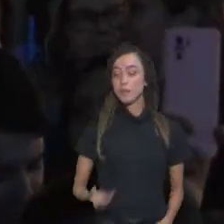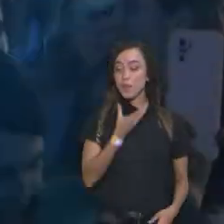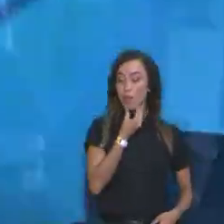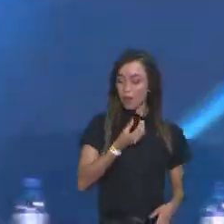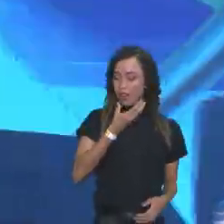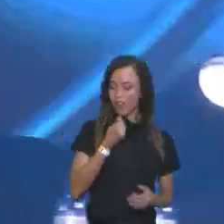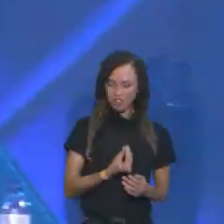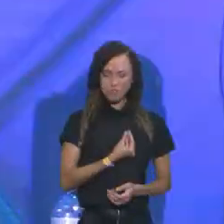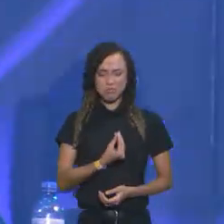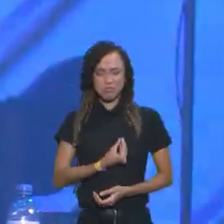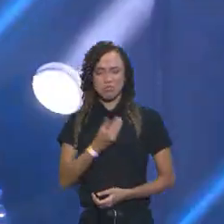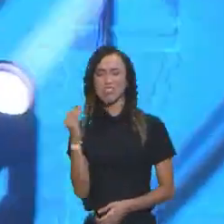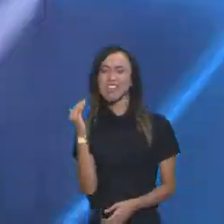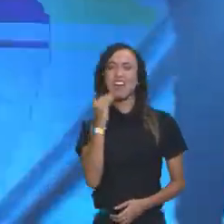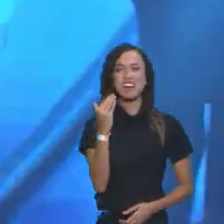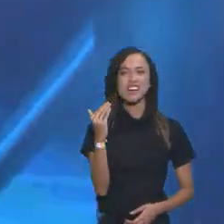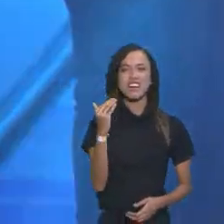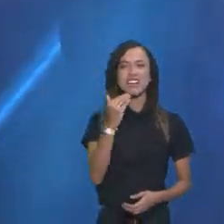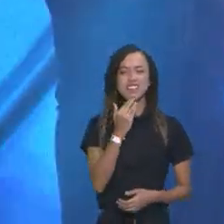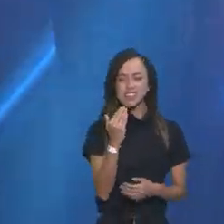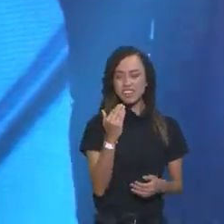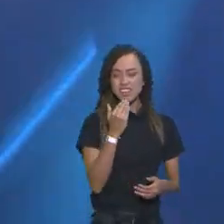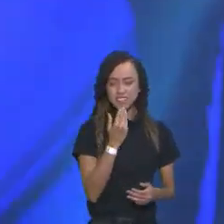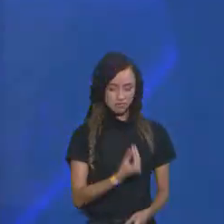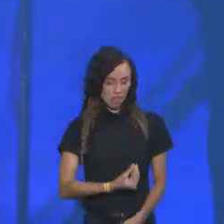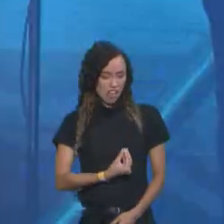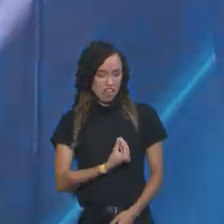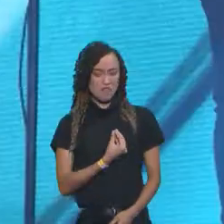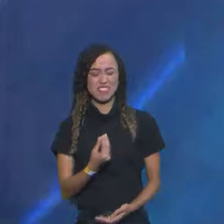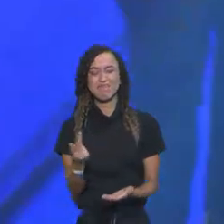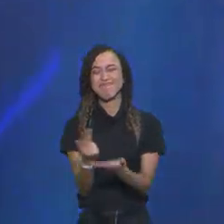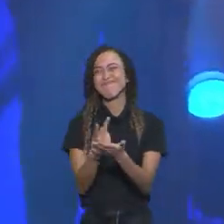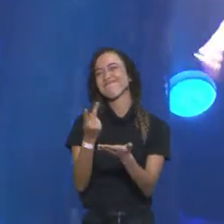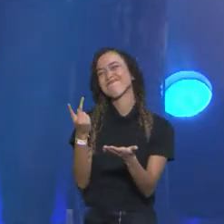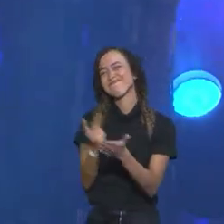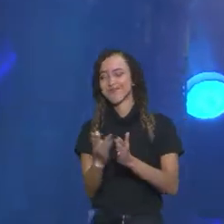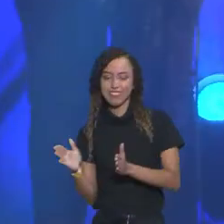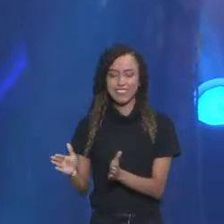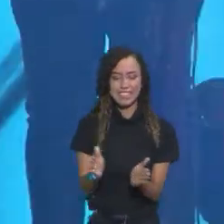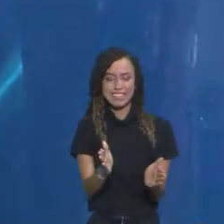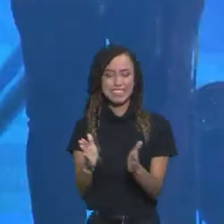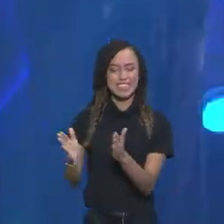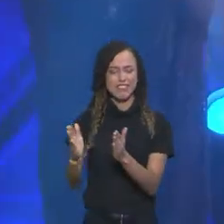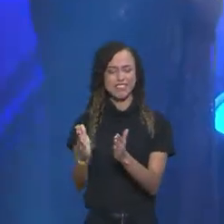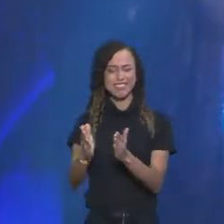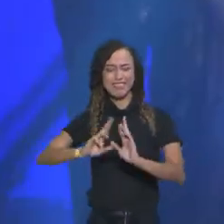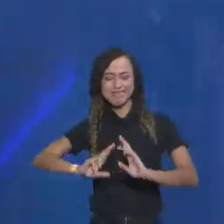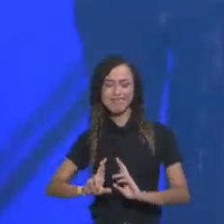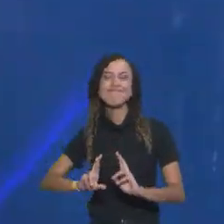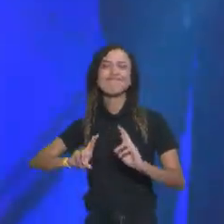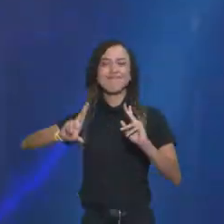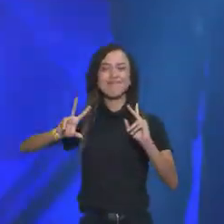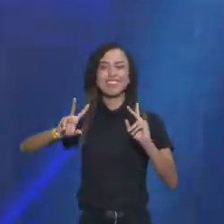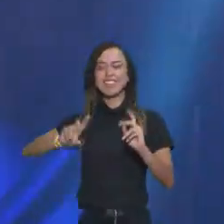aí homenzinho morava numa casa torta andava no caminho